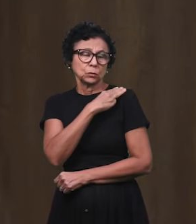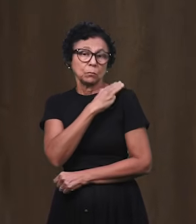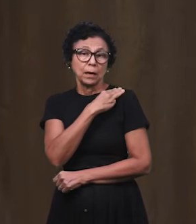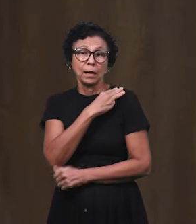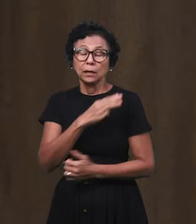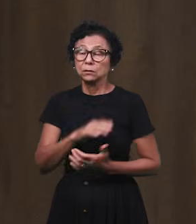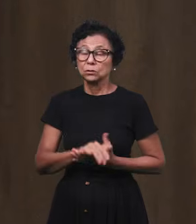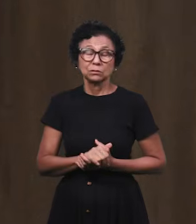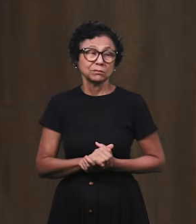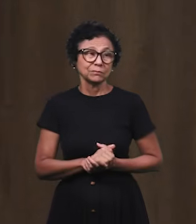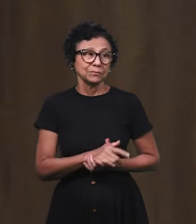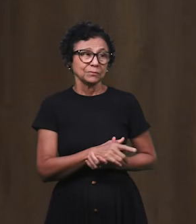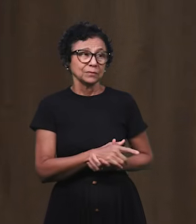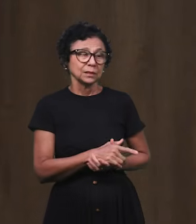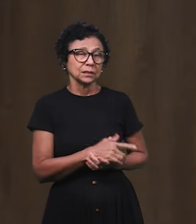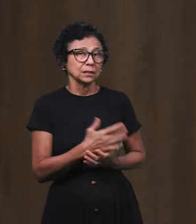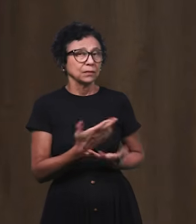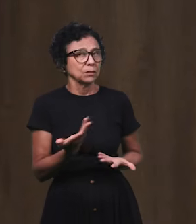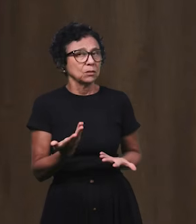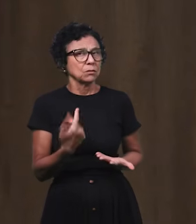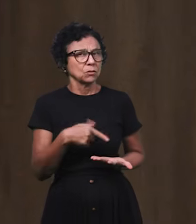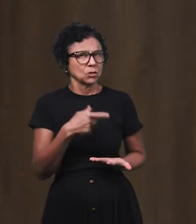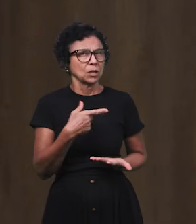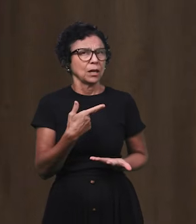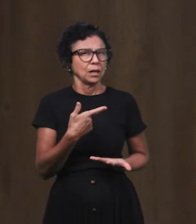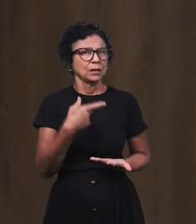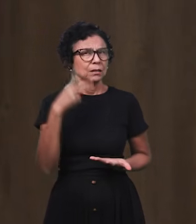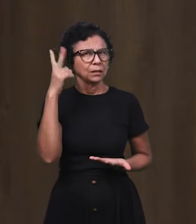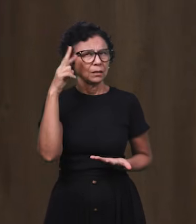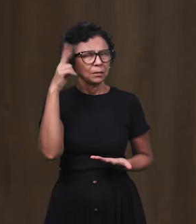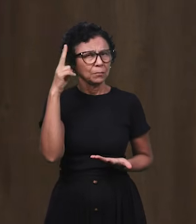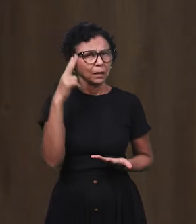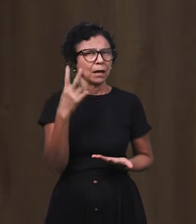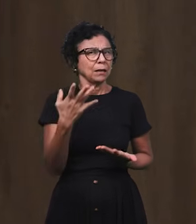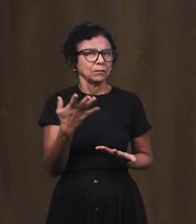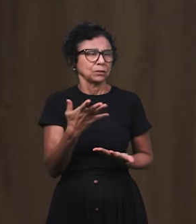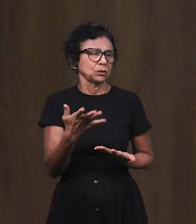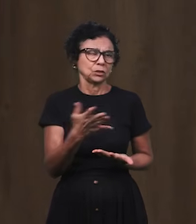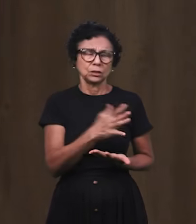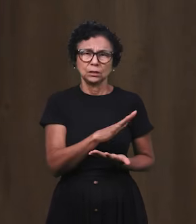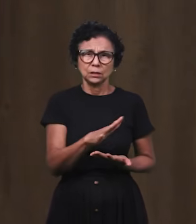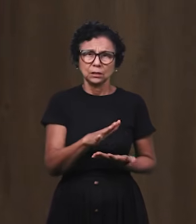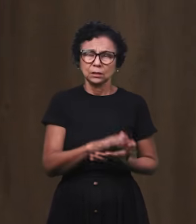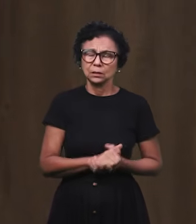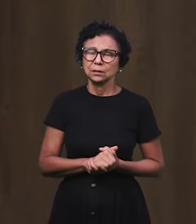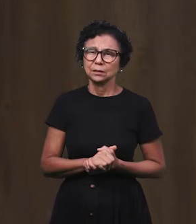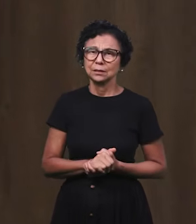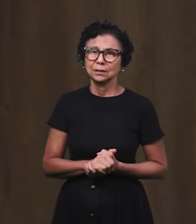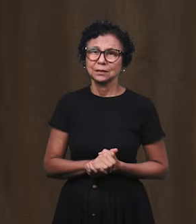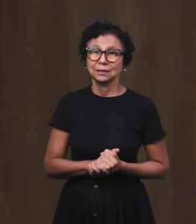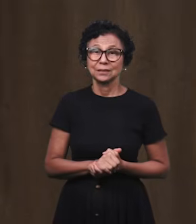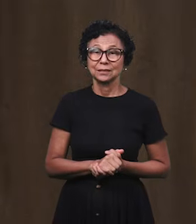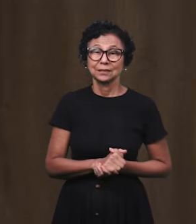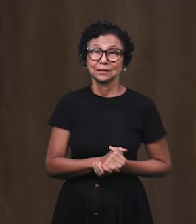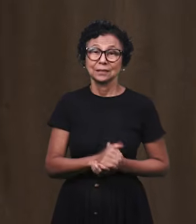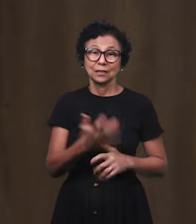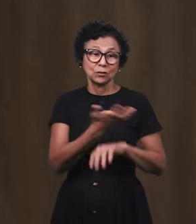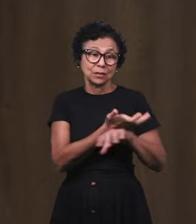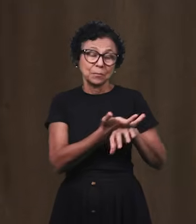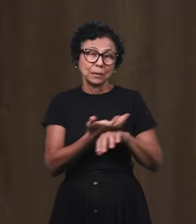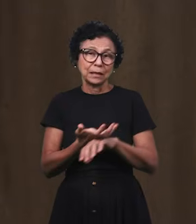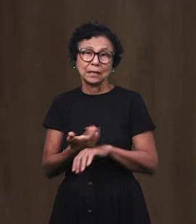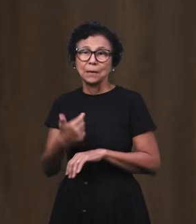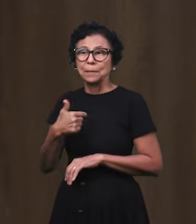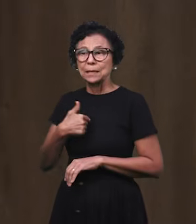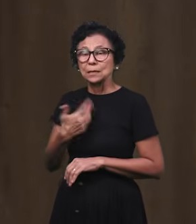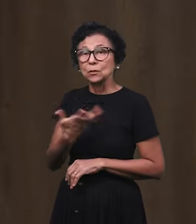Eu não estava preocupada com nota, não, eu queria aprender. E eu fiz minha faculdade muito bem feita. Fiz muito bem feita. E aí, o que